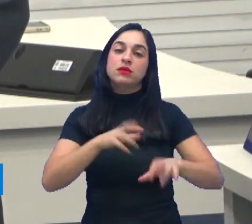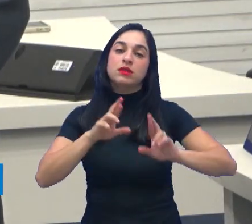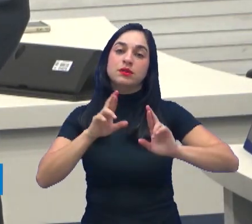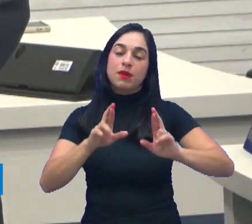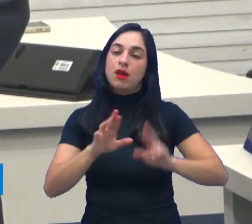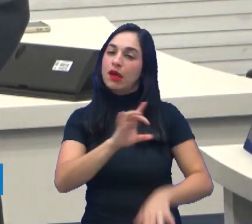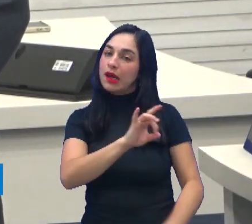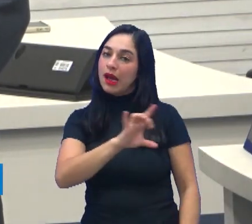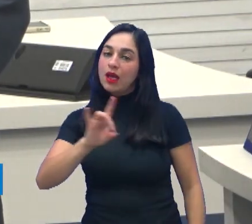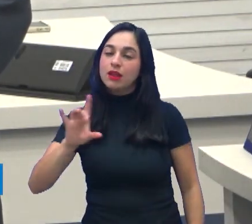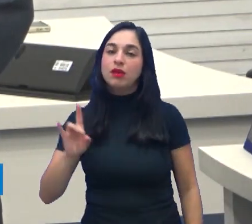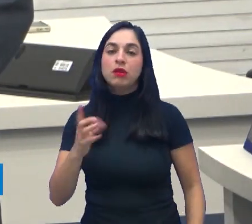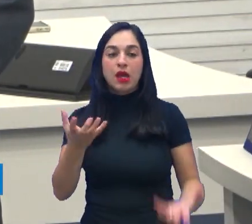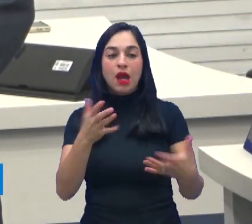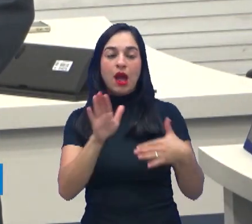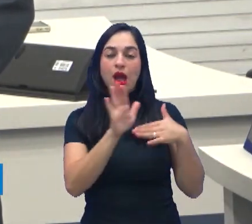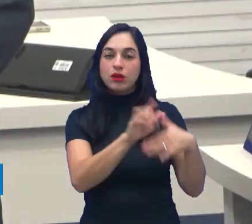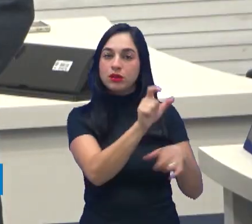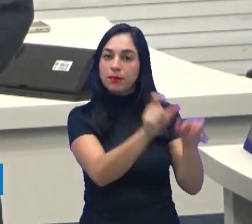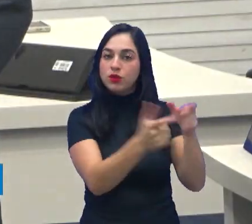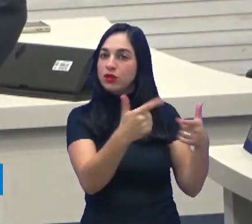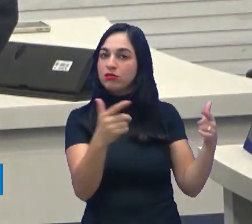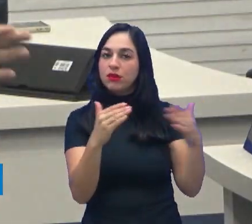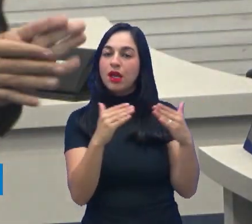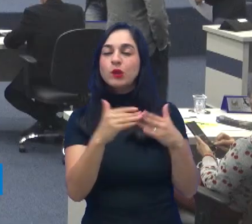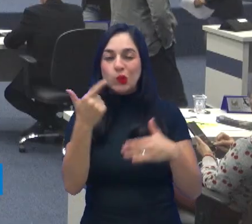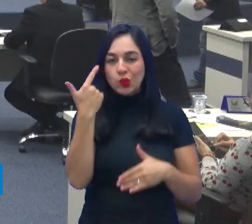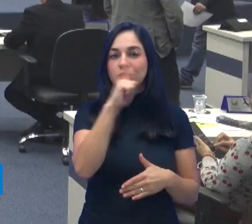garantir moradia para aquelas pessoas que não têm. Obrigado, senhor presidente.